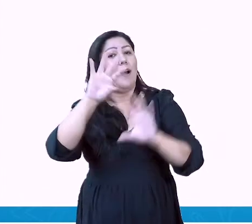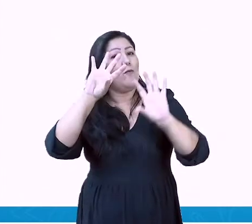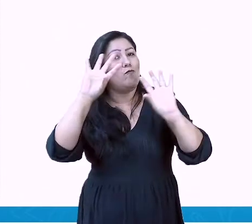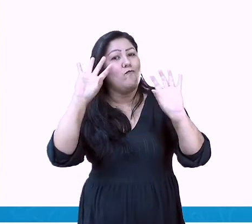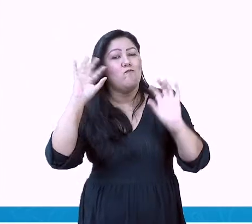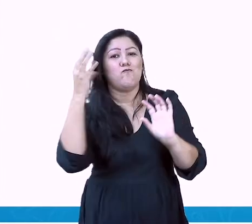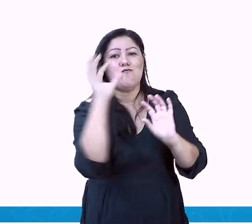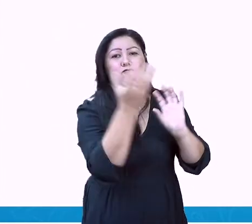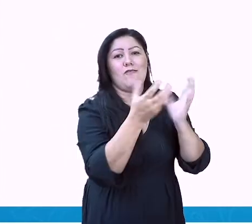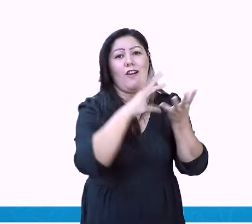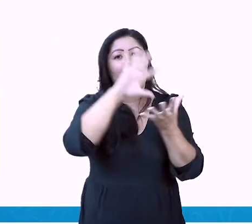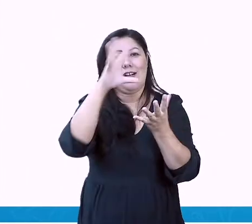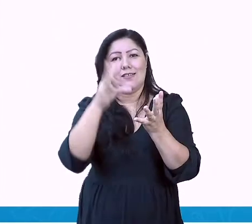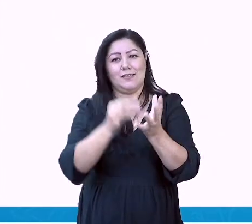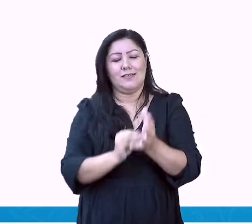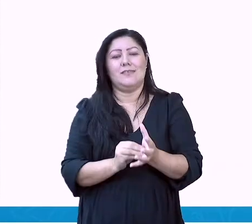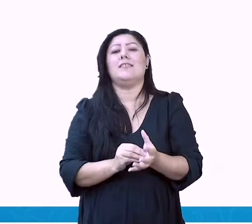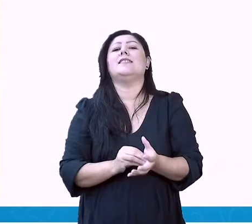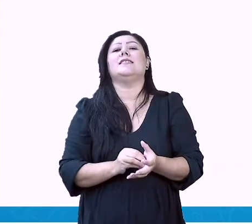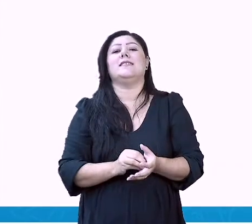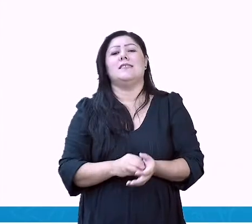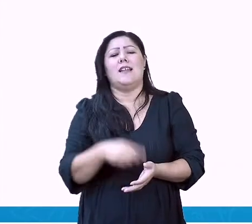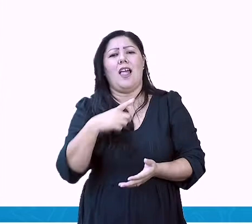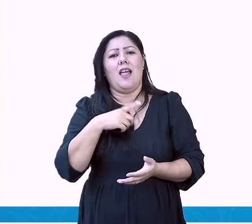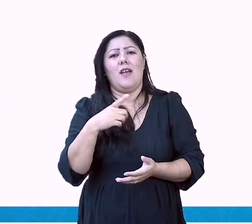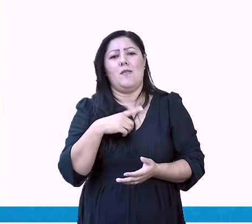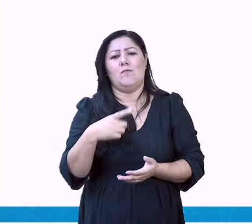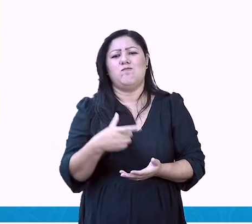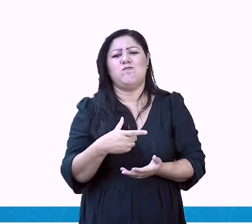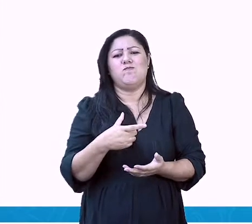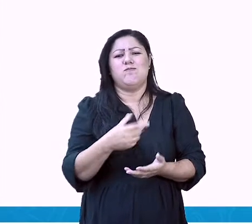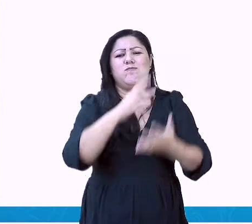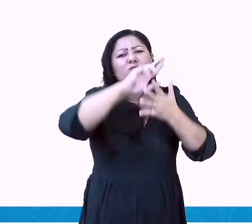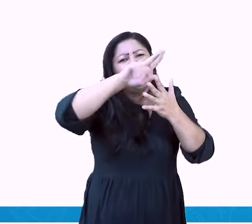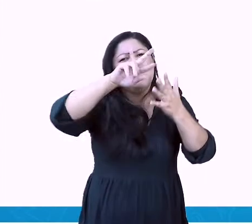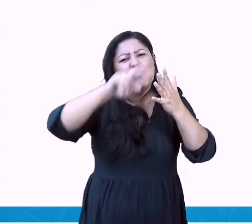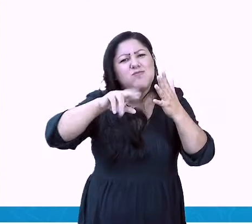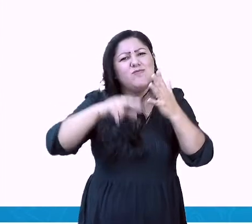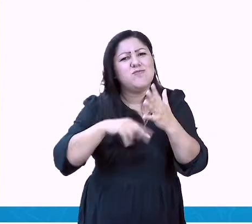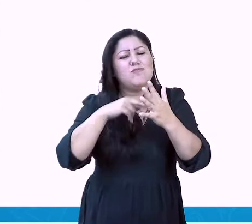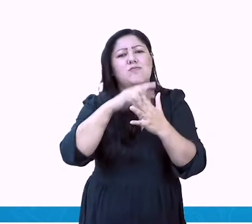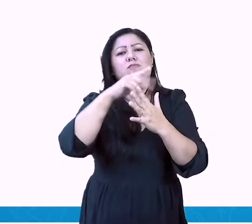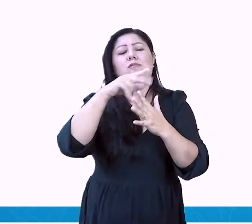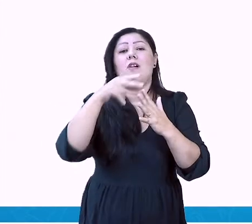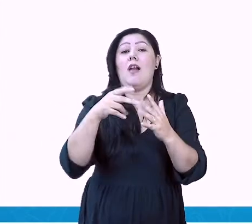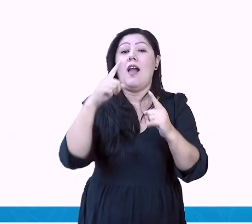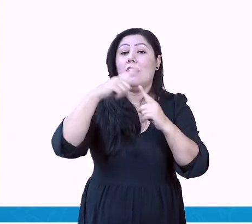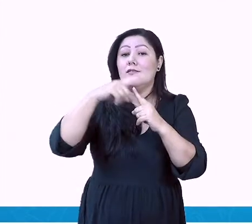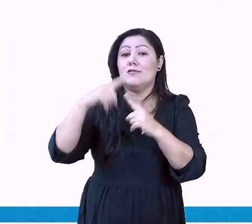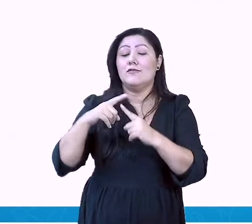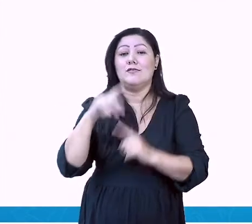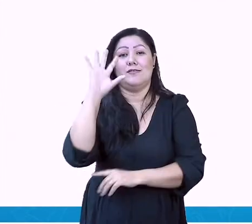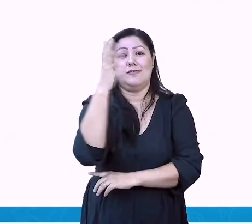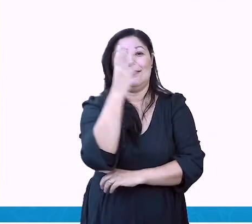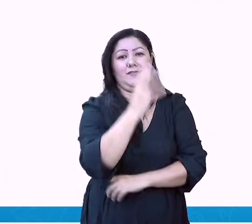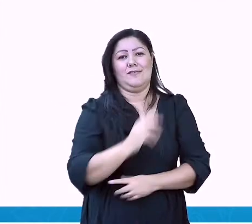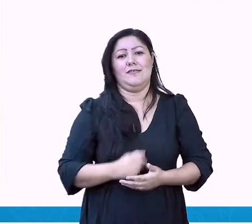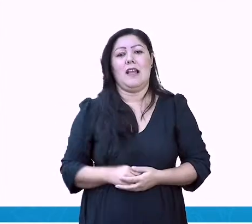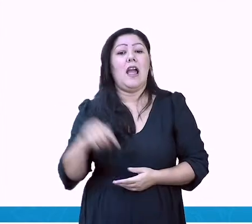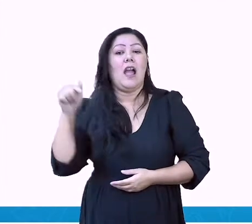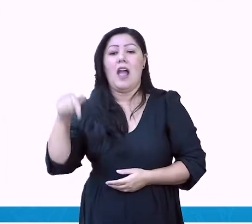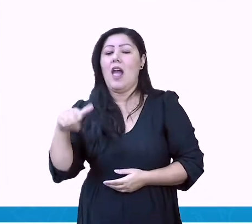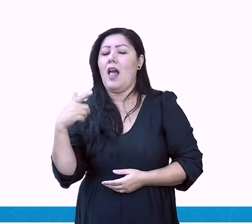uma imensidão de números, de tipos de árvores. Já aqui não.